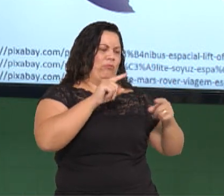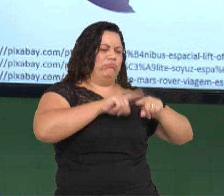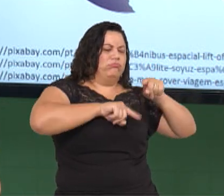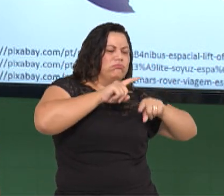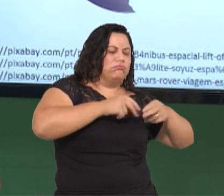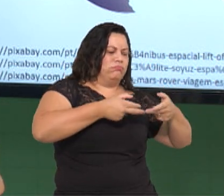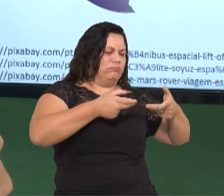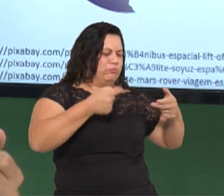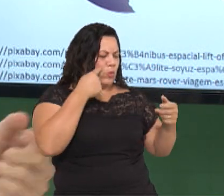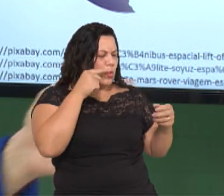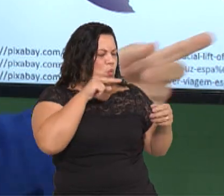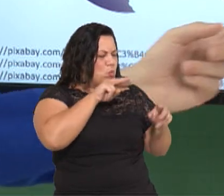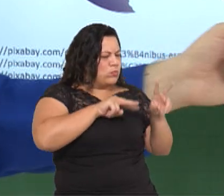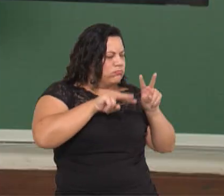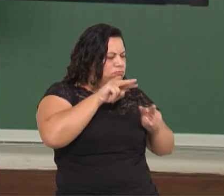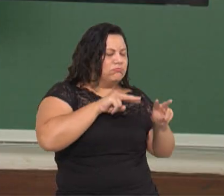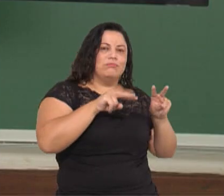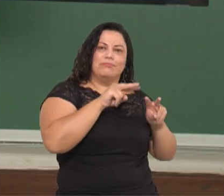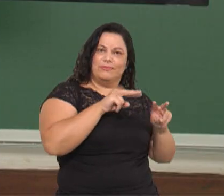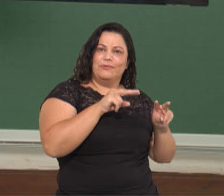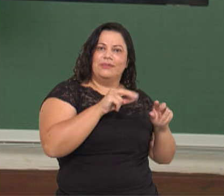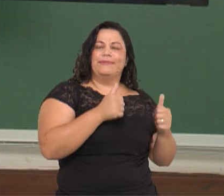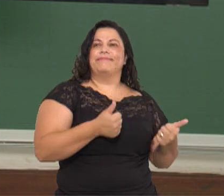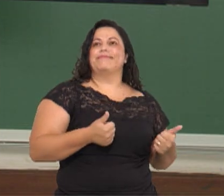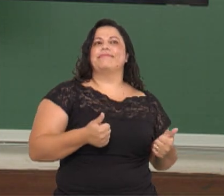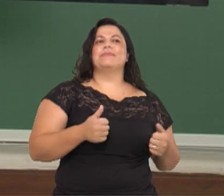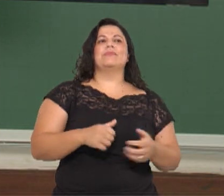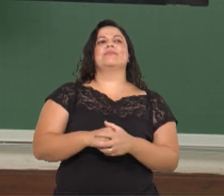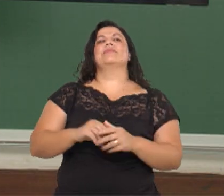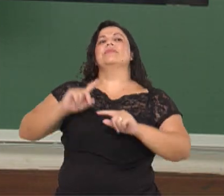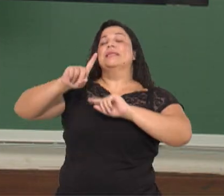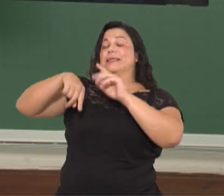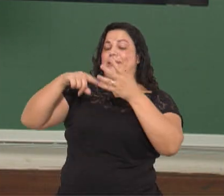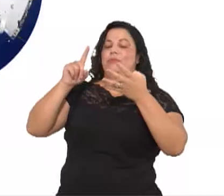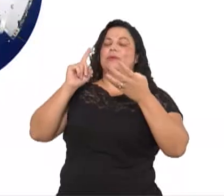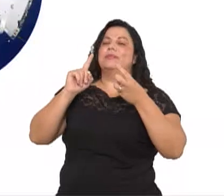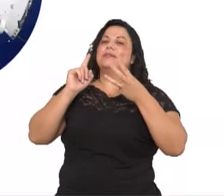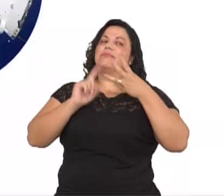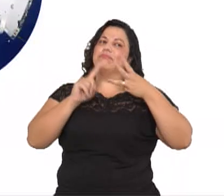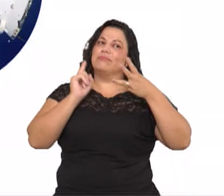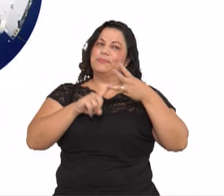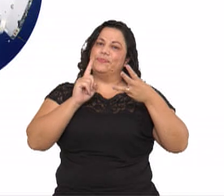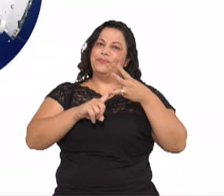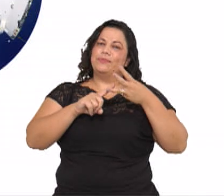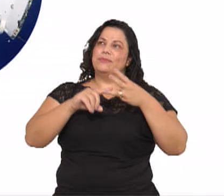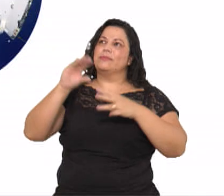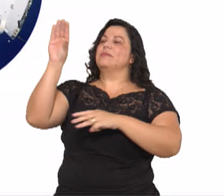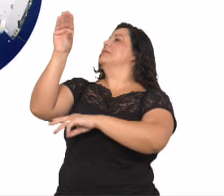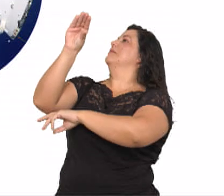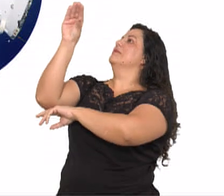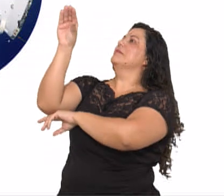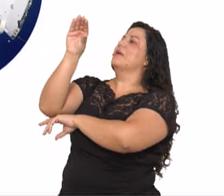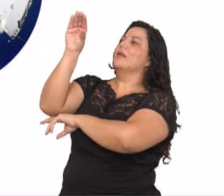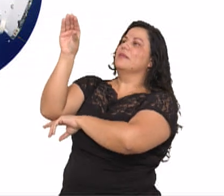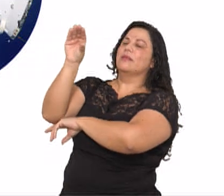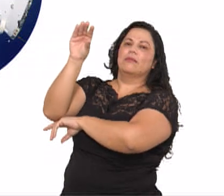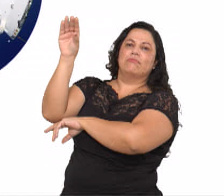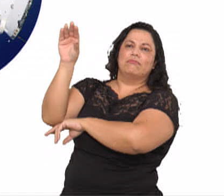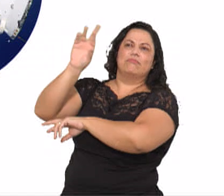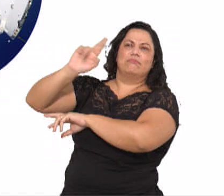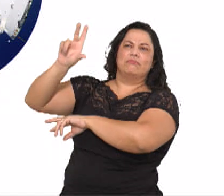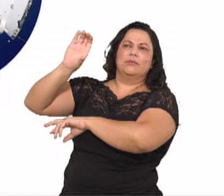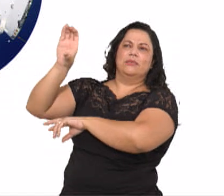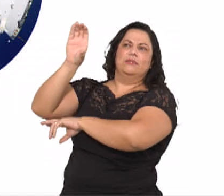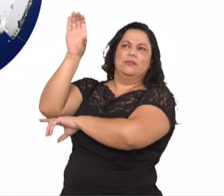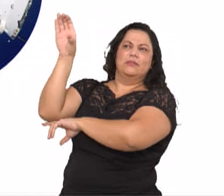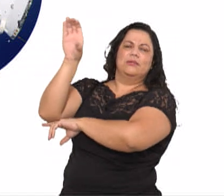nós visualizamos essas imagens. E por último, nós temos os satélites. É muito comum no nosso cotidiano a gente